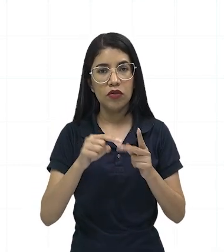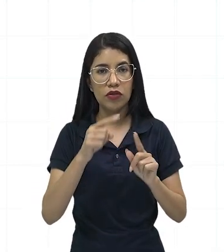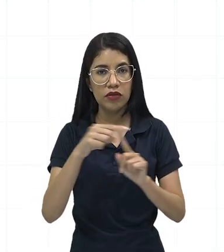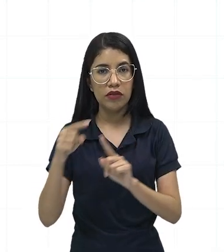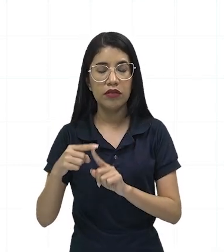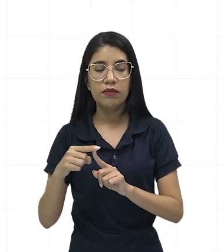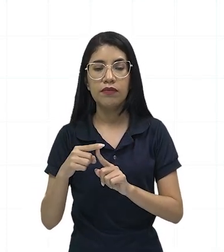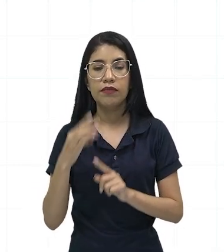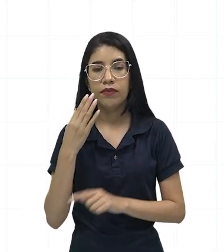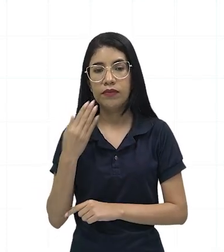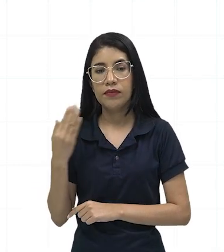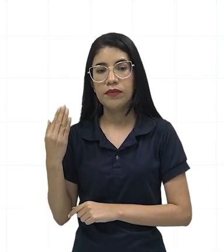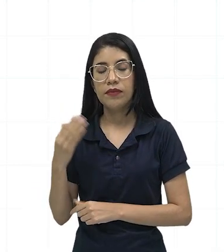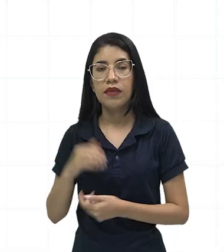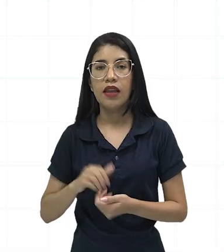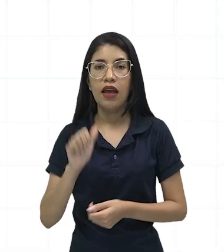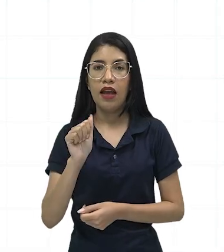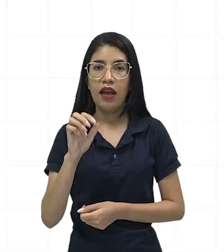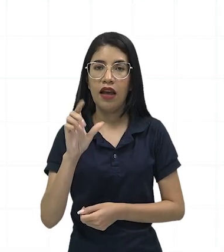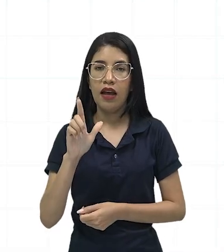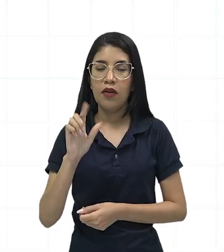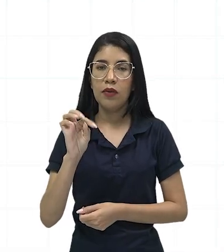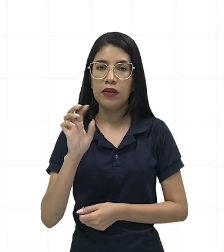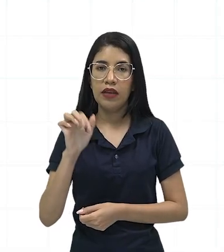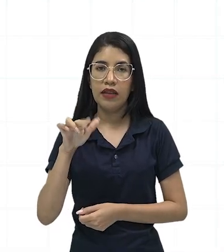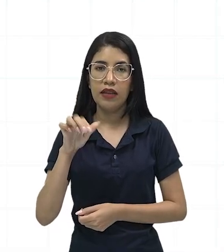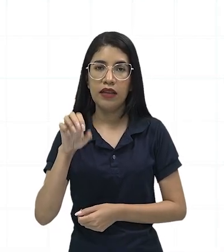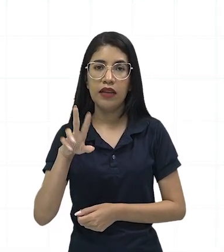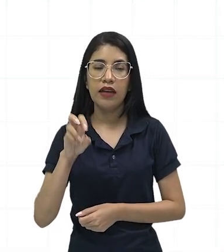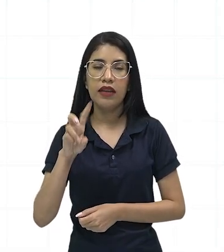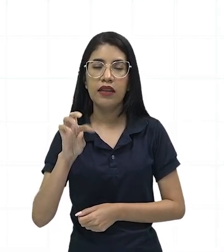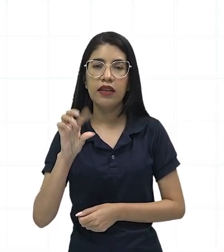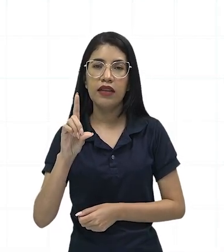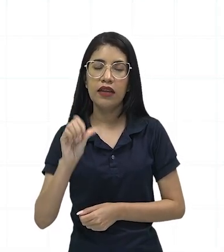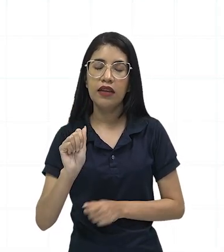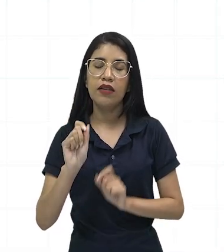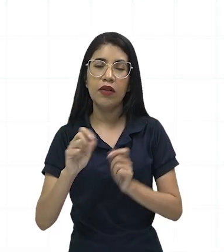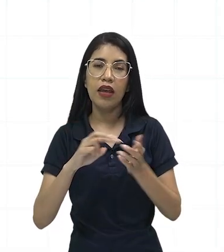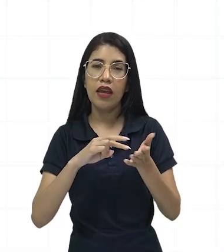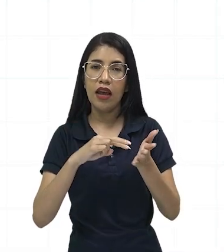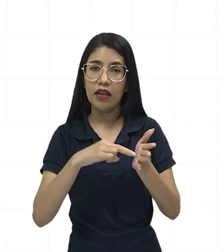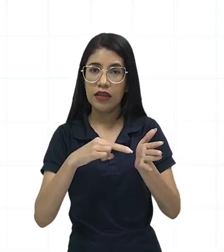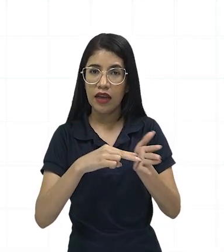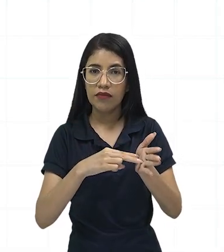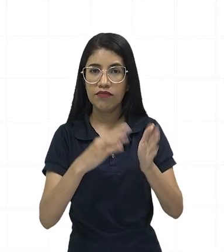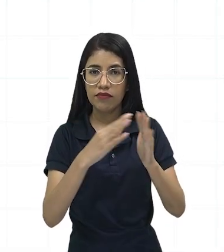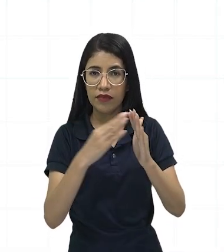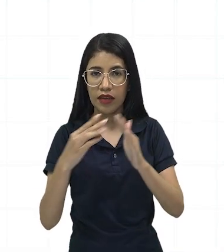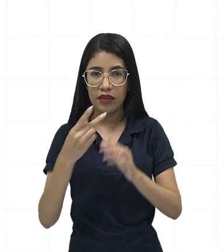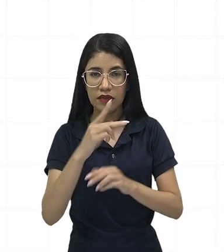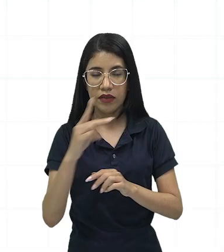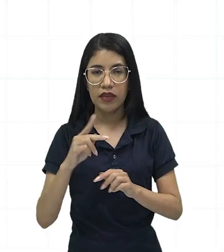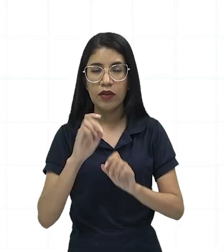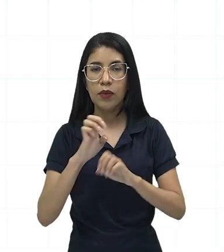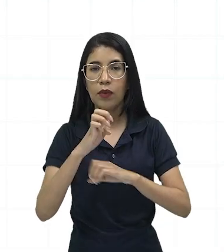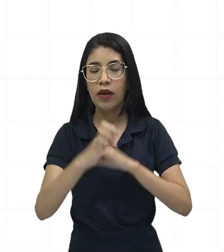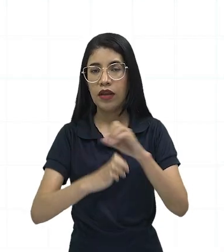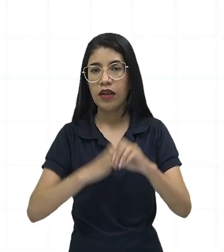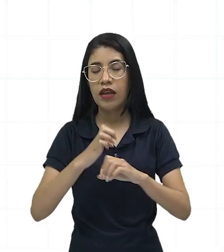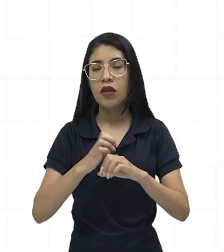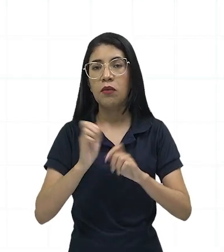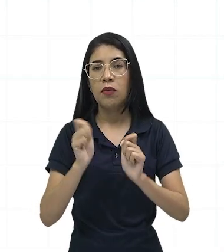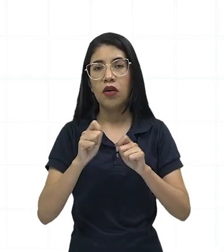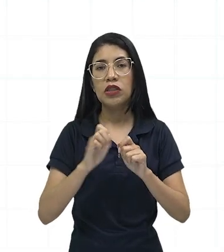fonte alternada é aquela fonte da tomada da sua casa. Ela chama-se alternada porque ela faz com que os elétrons, uma hora se movimentem